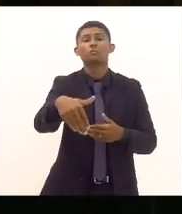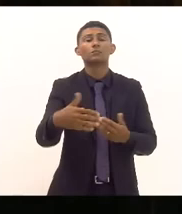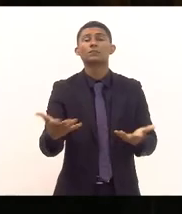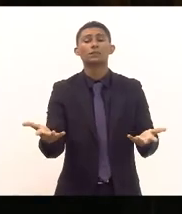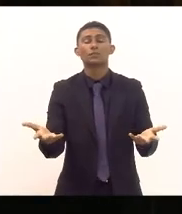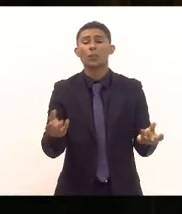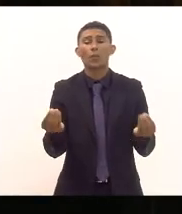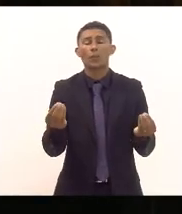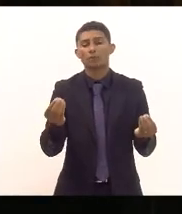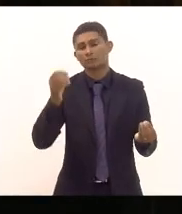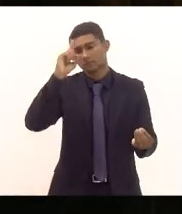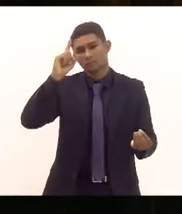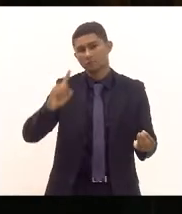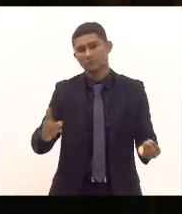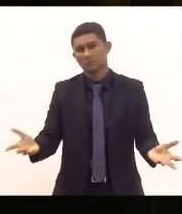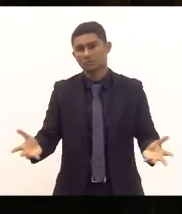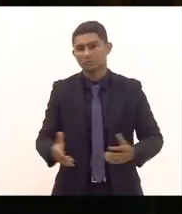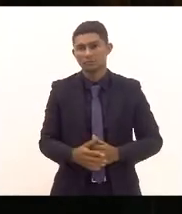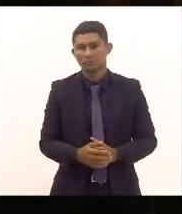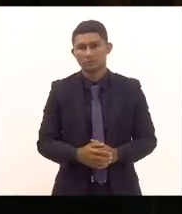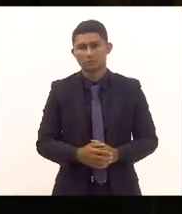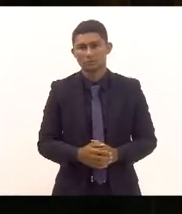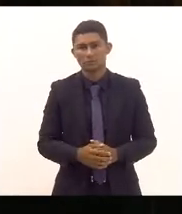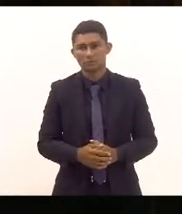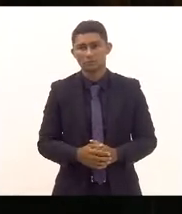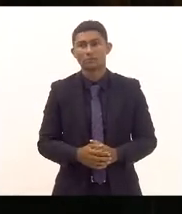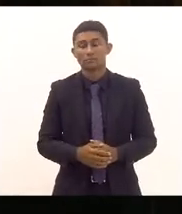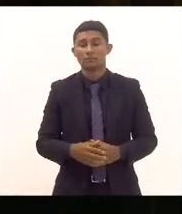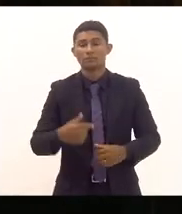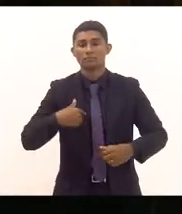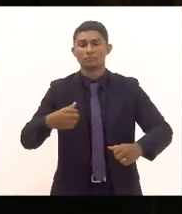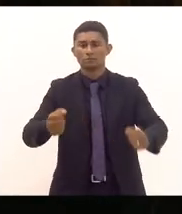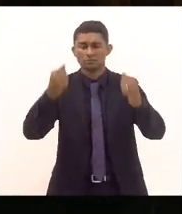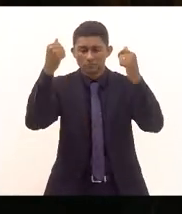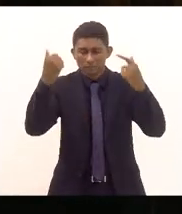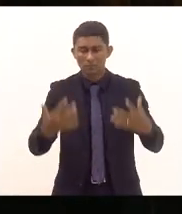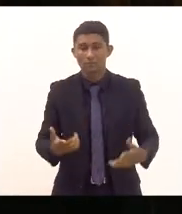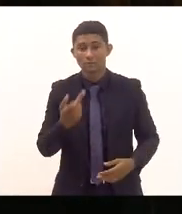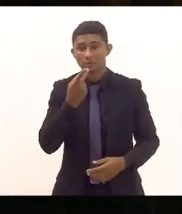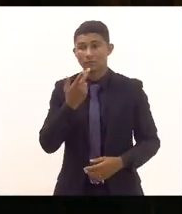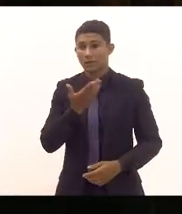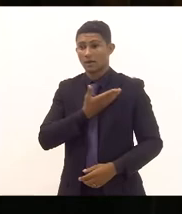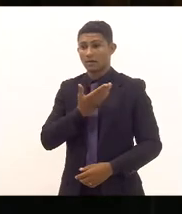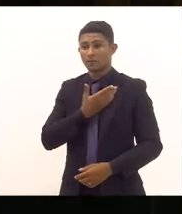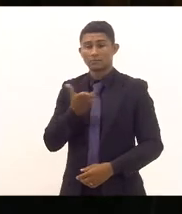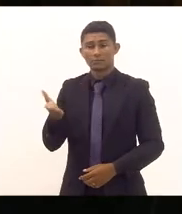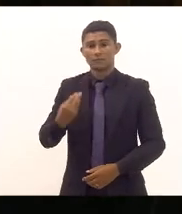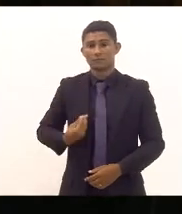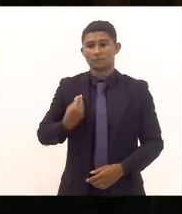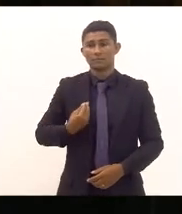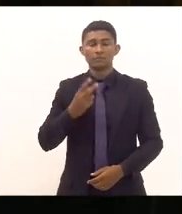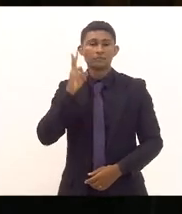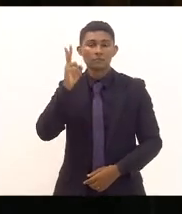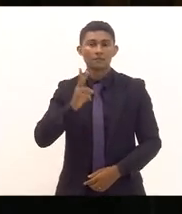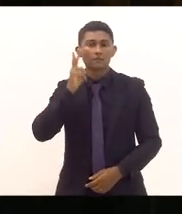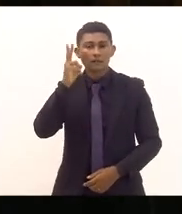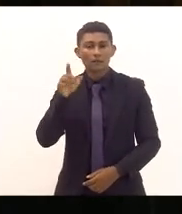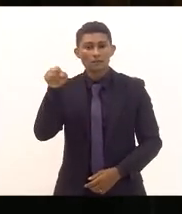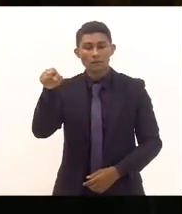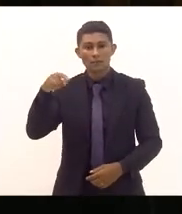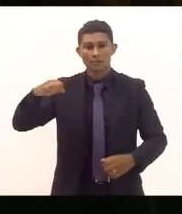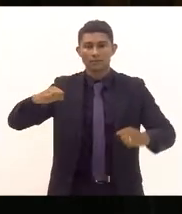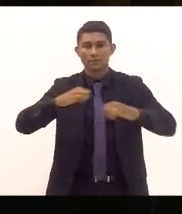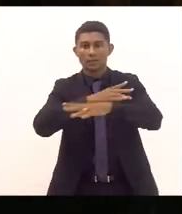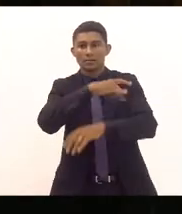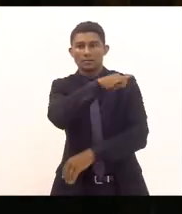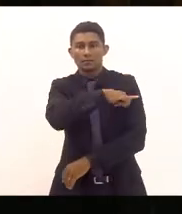parar dando sequência aqui a minha fala quero registrar a presença do meu amigo do meu irmão vereador da cidade do Rio